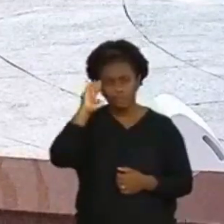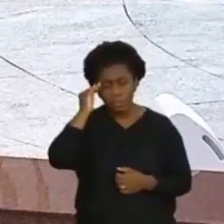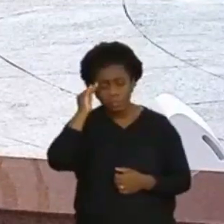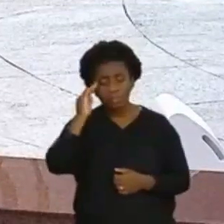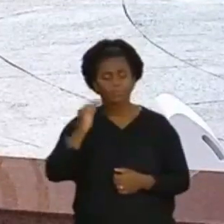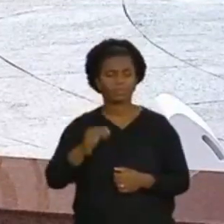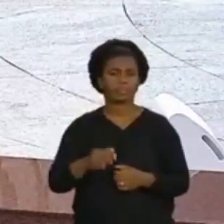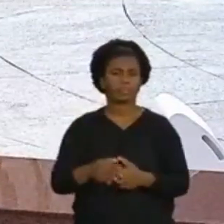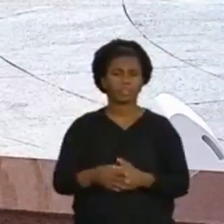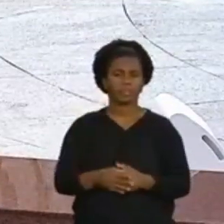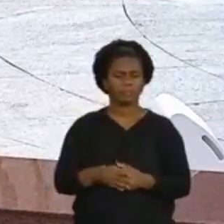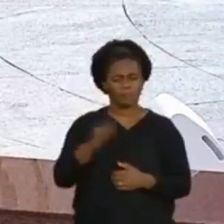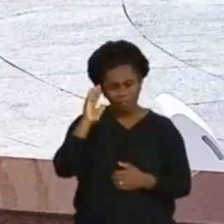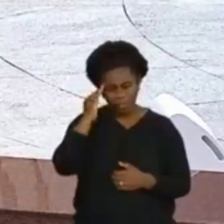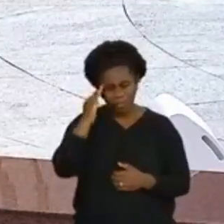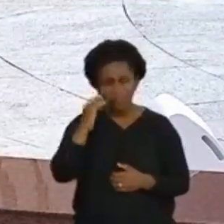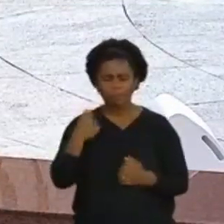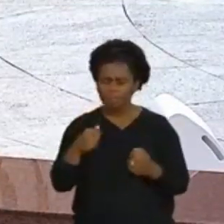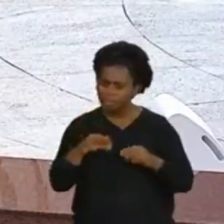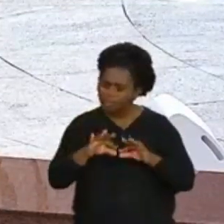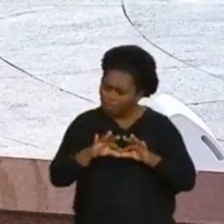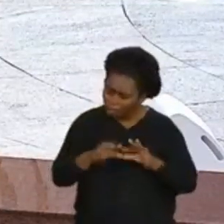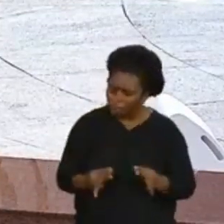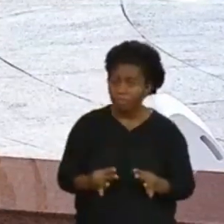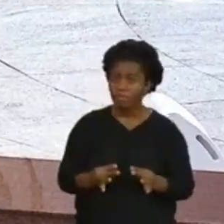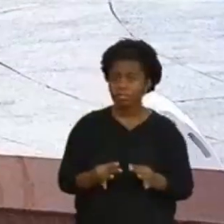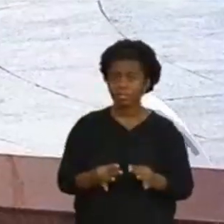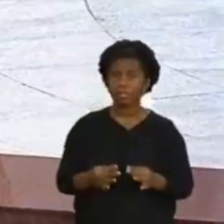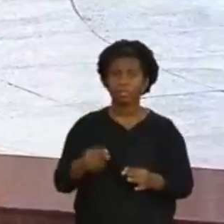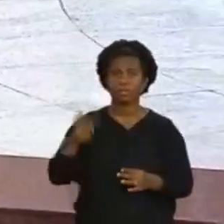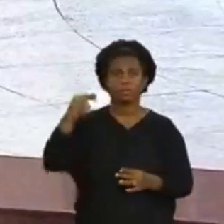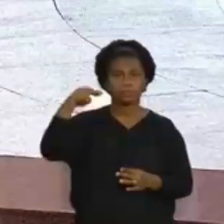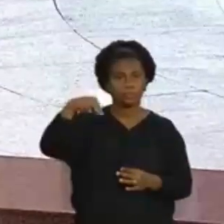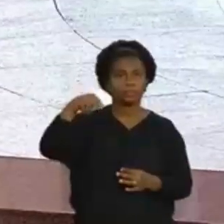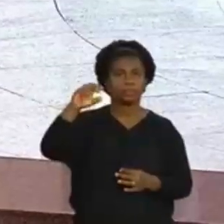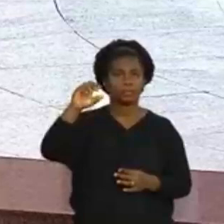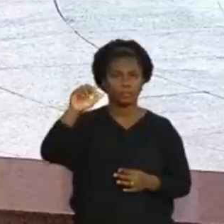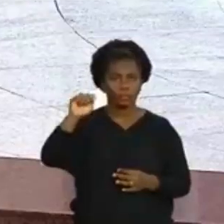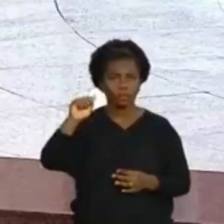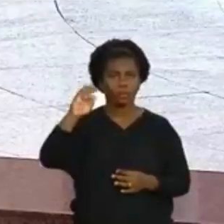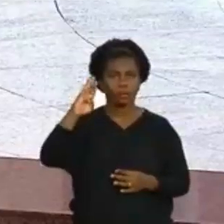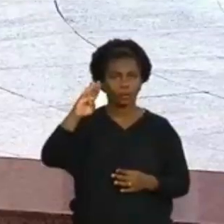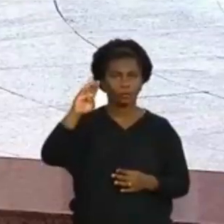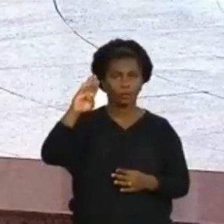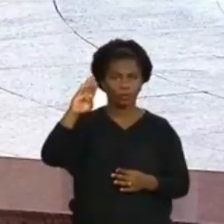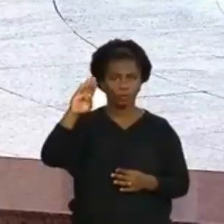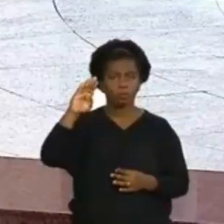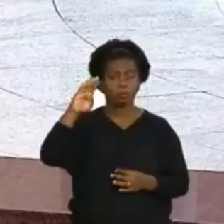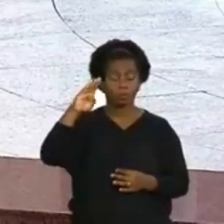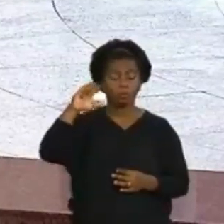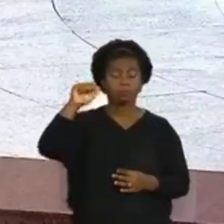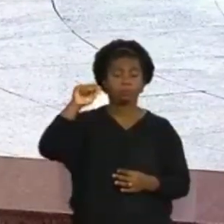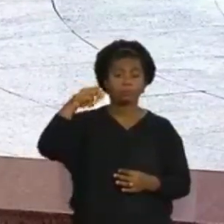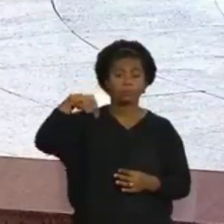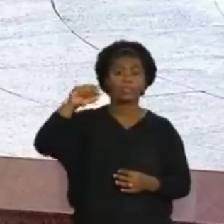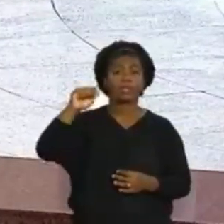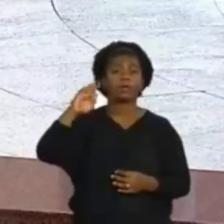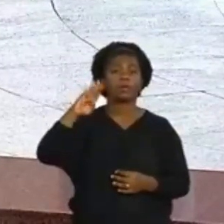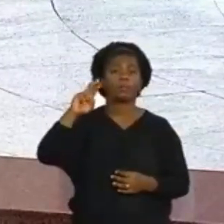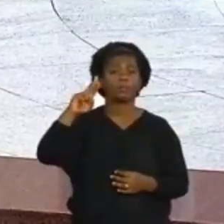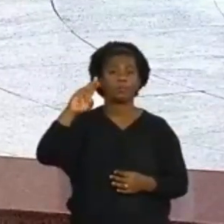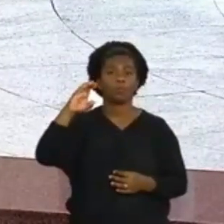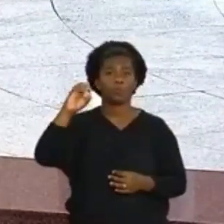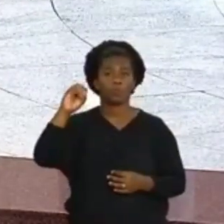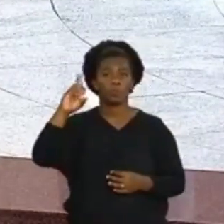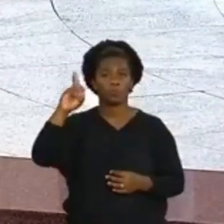isso. Humilde, humildade. Nabucodonosor ó, conquistou tudo e disse, olha aí a minha Babilônia, olha aí, ó. Virou